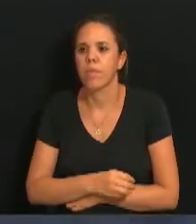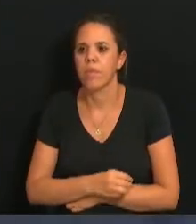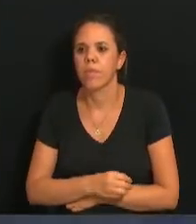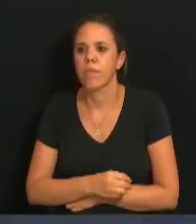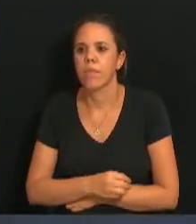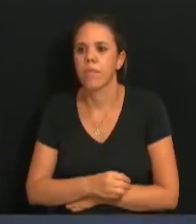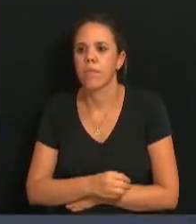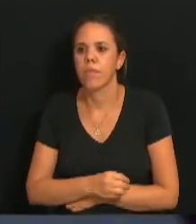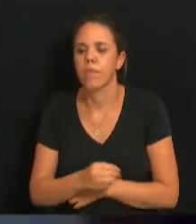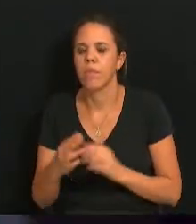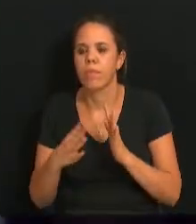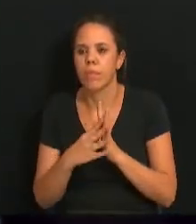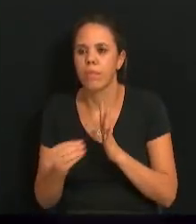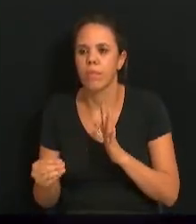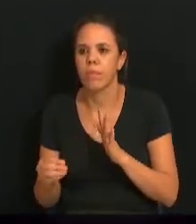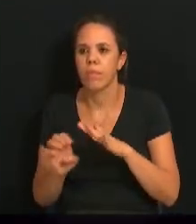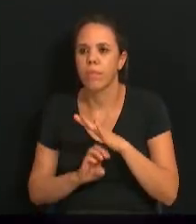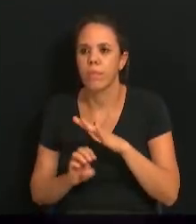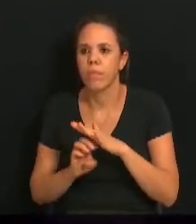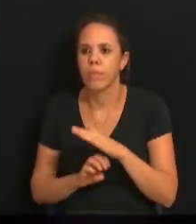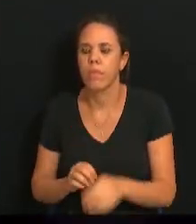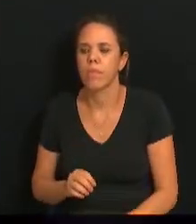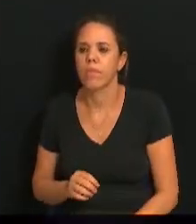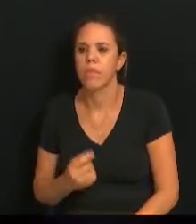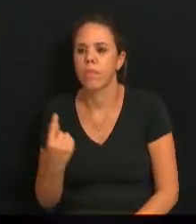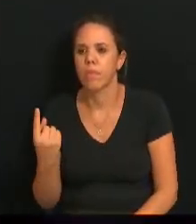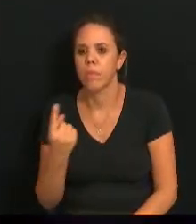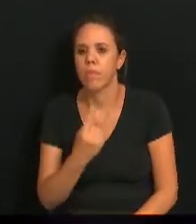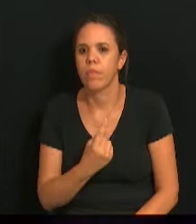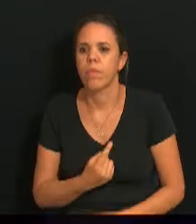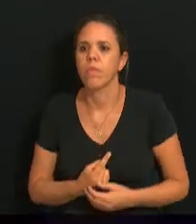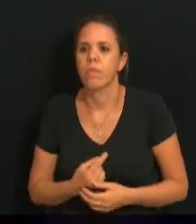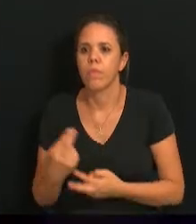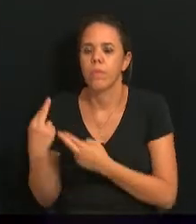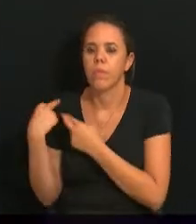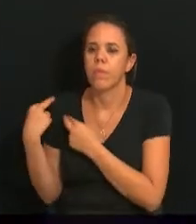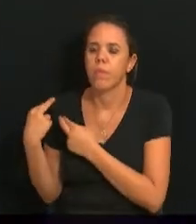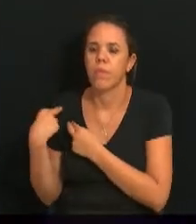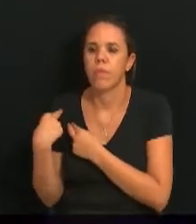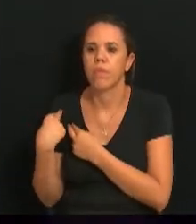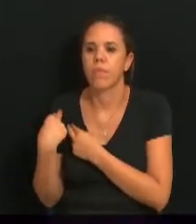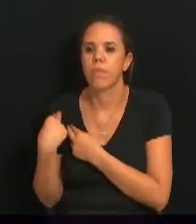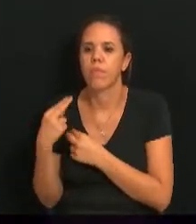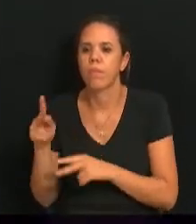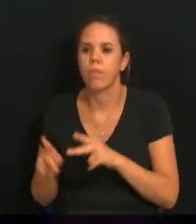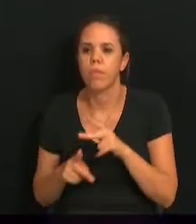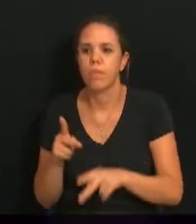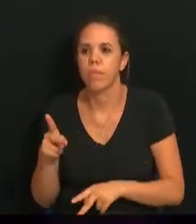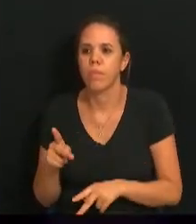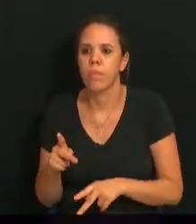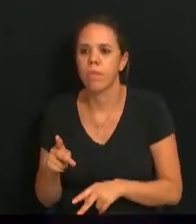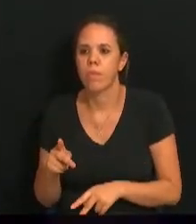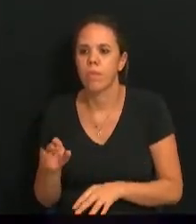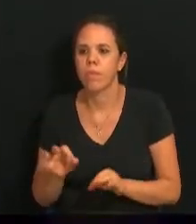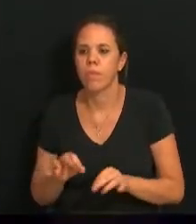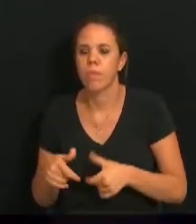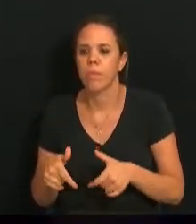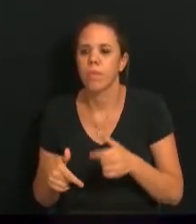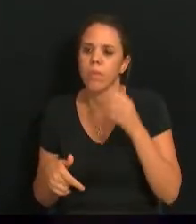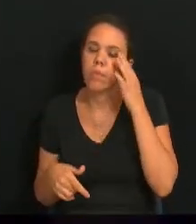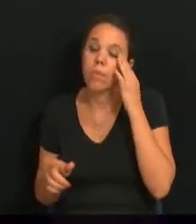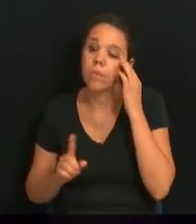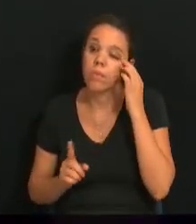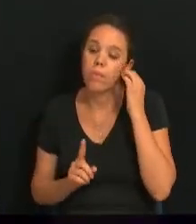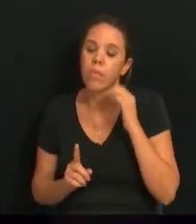do modelo empresarial é um professor individualizado, responsabilizado individualmente pela suposta não produtividade do trabalho,